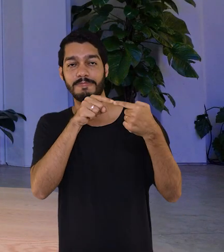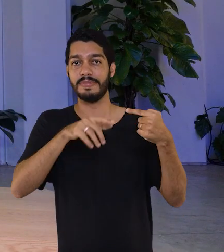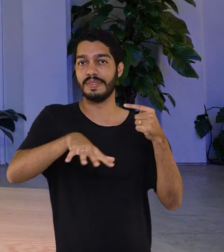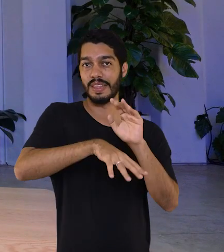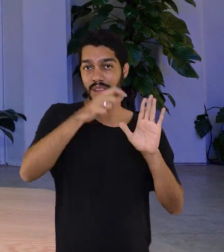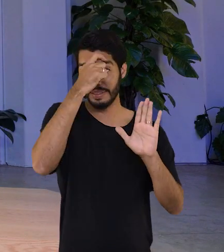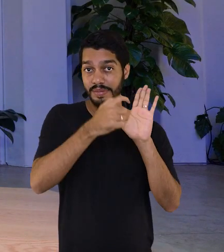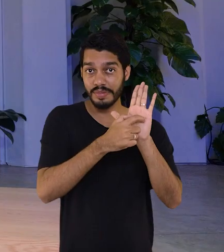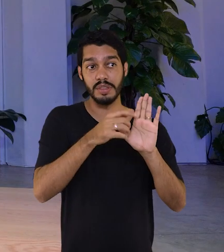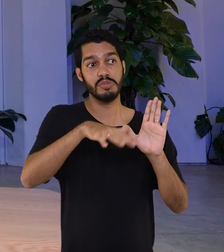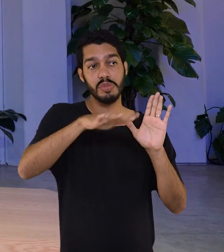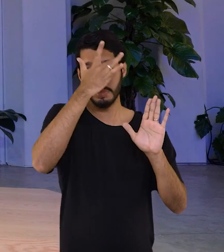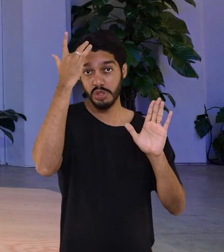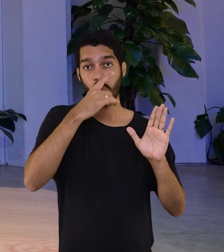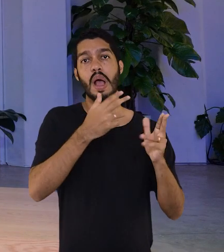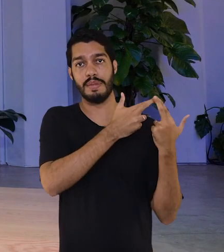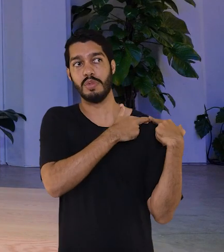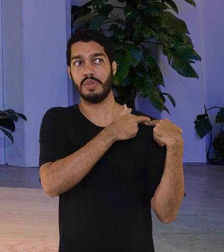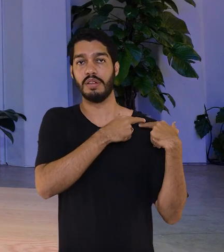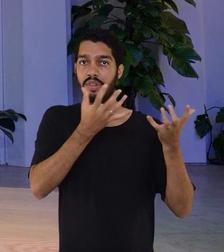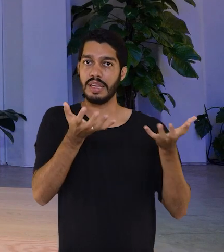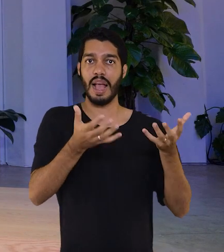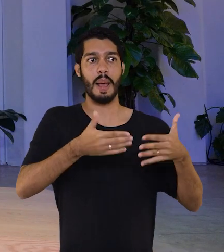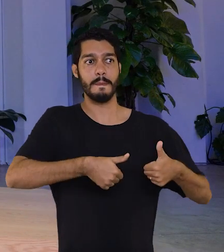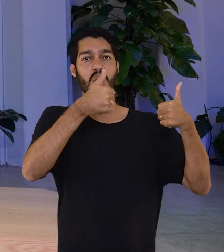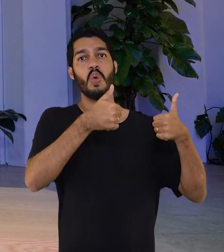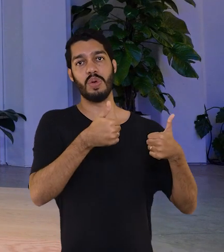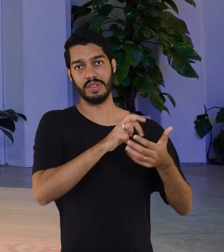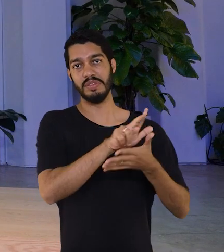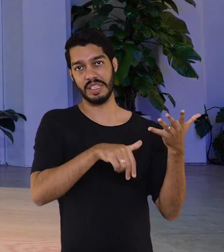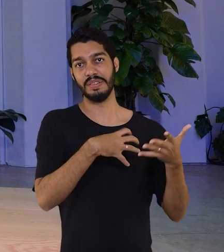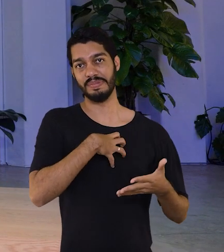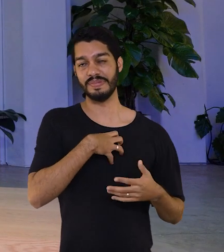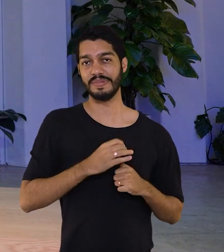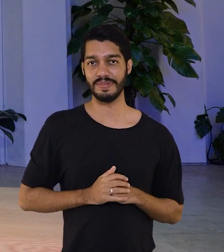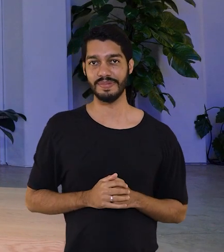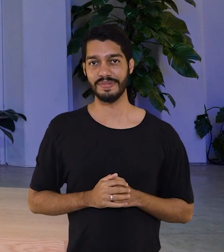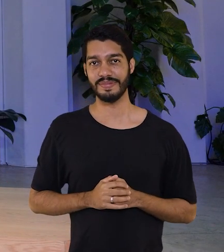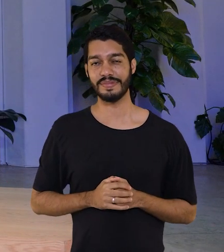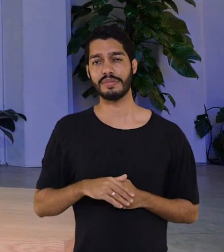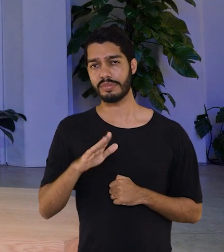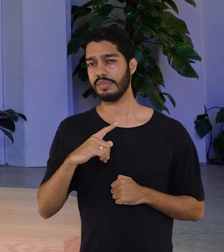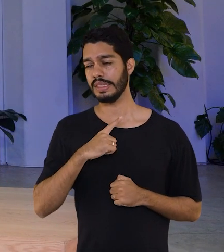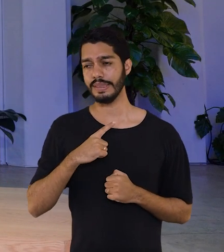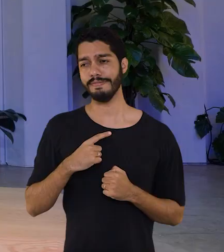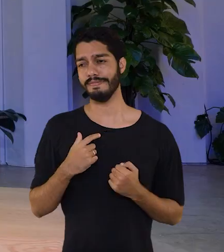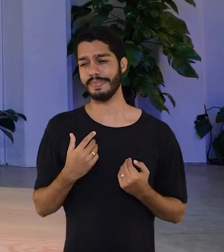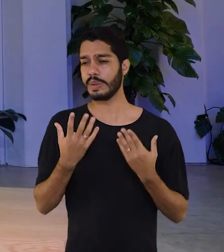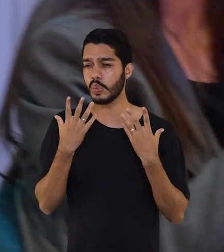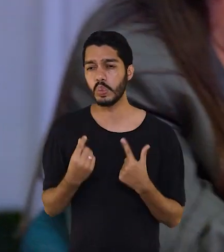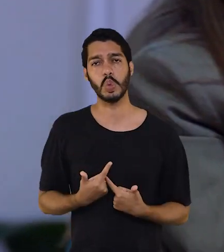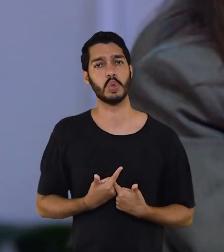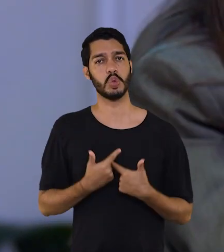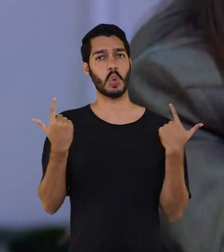de pesquisa aplicado, de gente séria, gente responsável, que quer fazer aquilo da melhor forma, sabe? Cara, se vocês olharem...